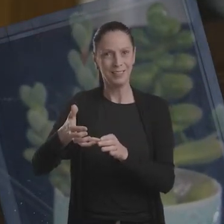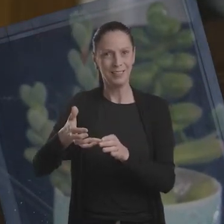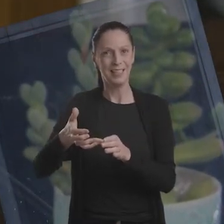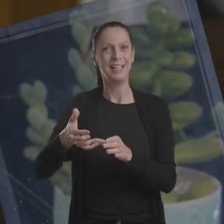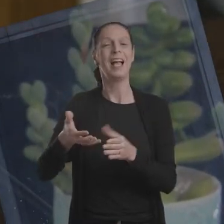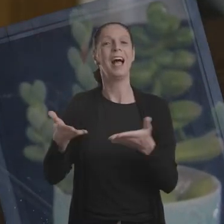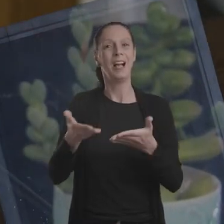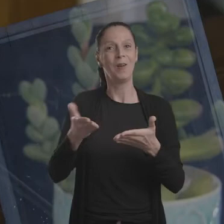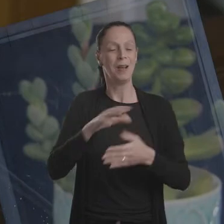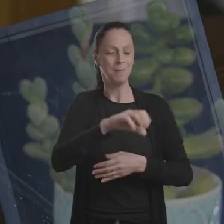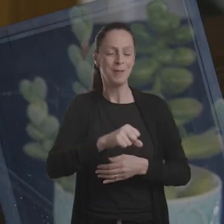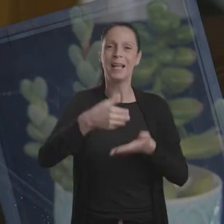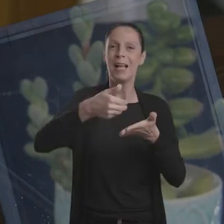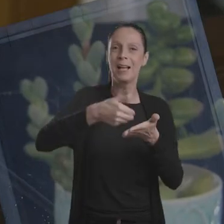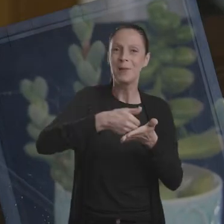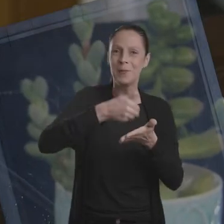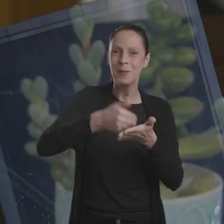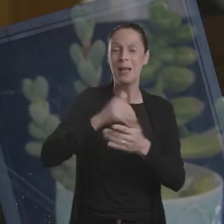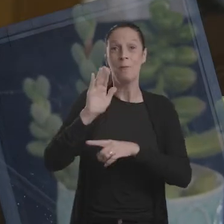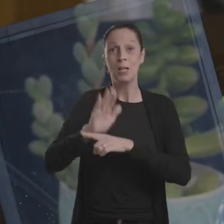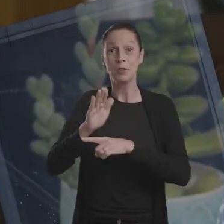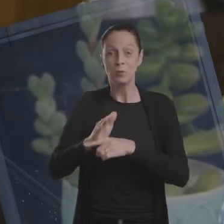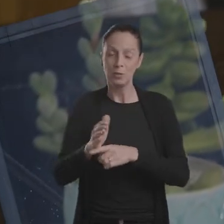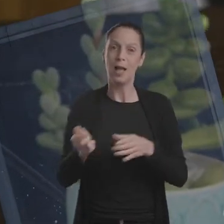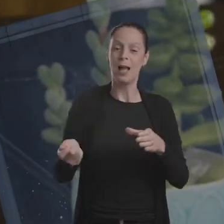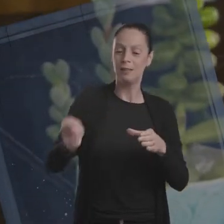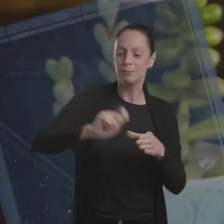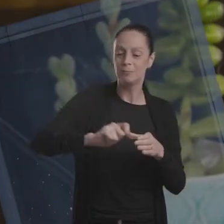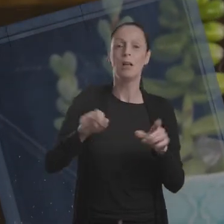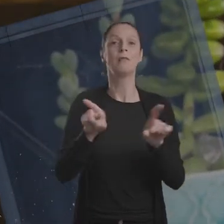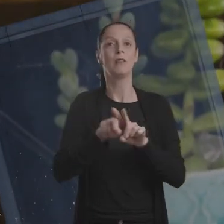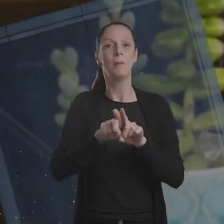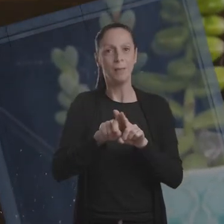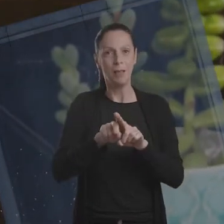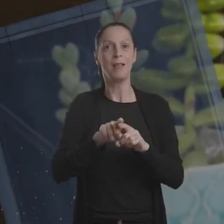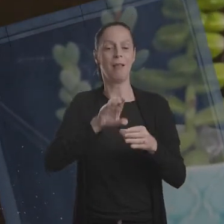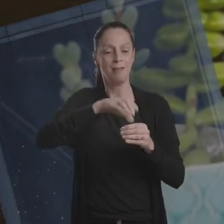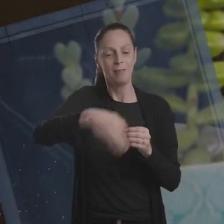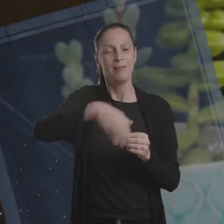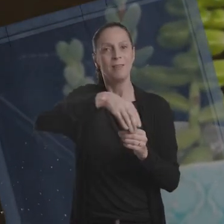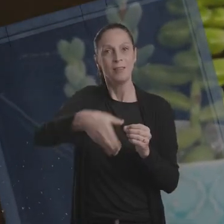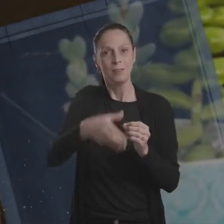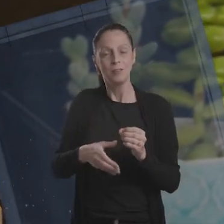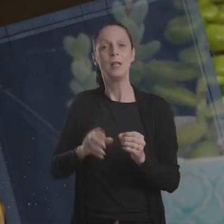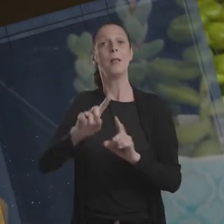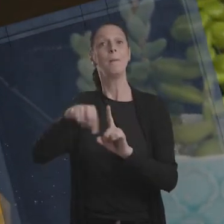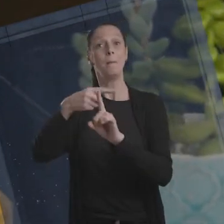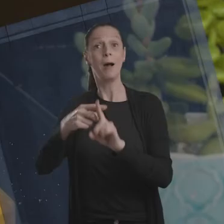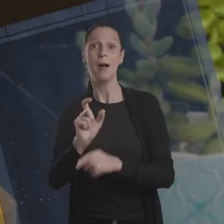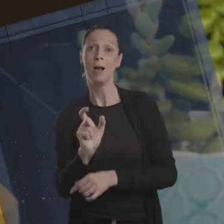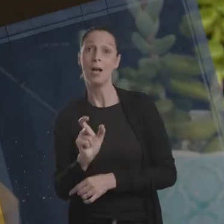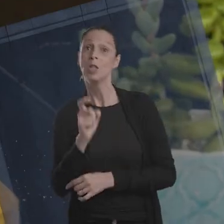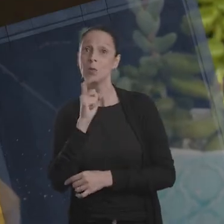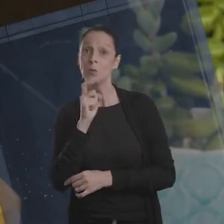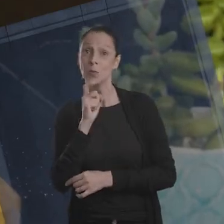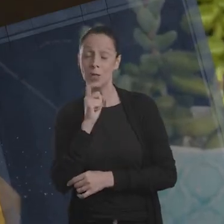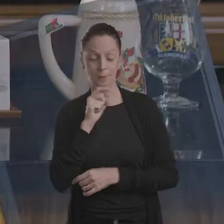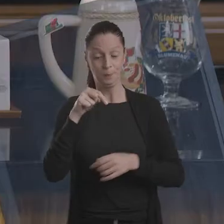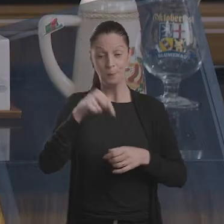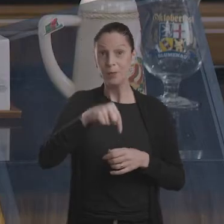E agora, com a ajuda aqui da colher, vamos adicionar um pouquinho do bagaço e do gelo também. Deixando um